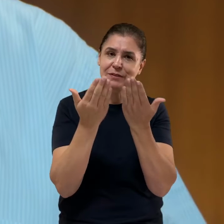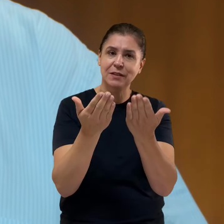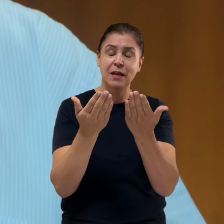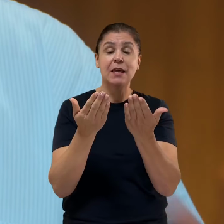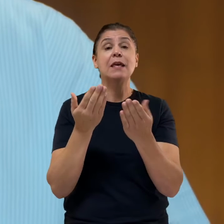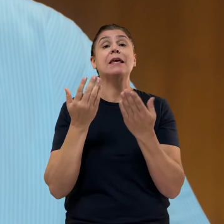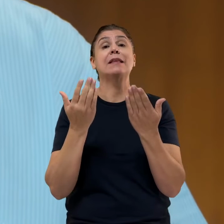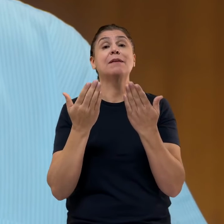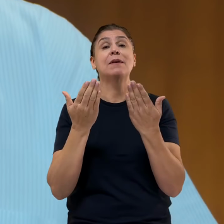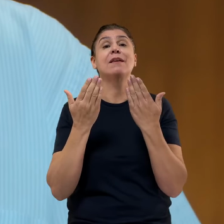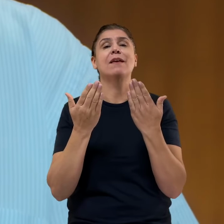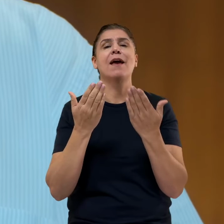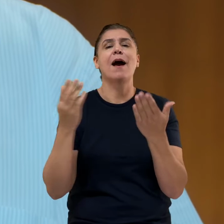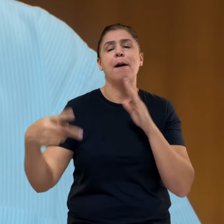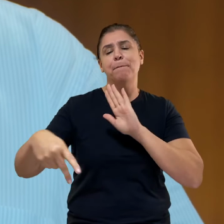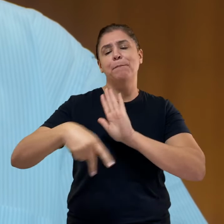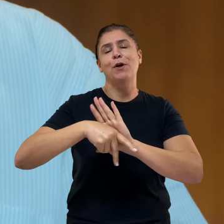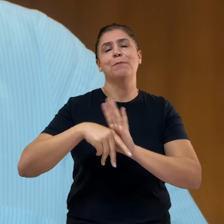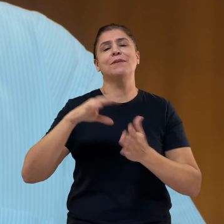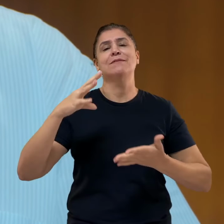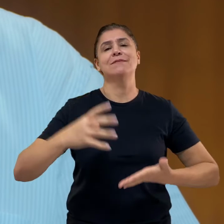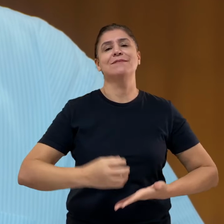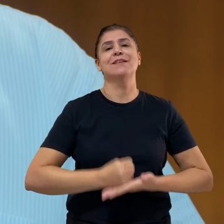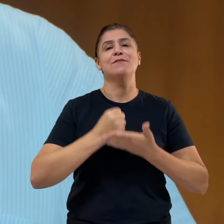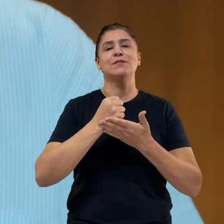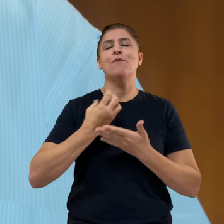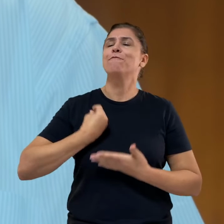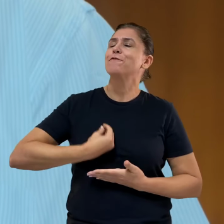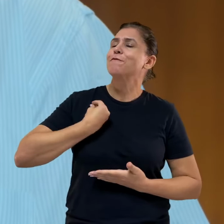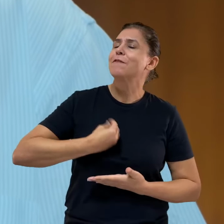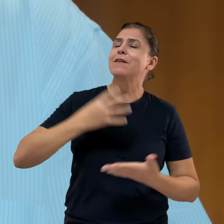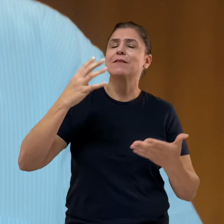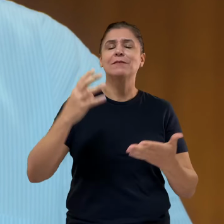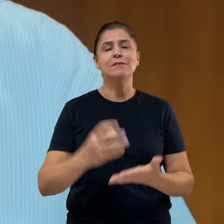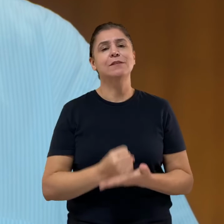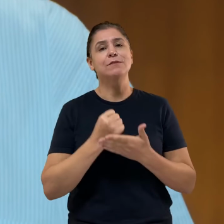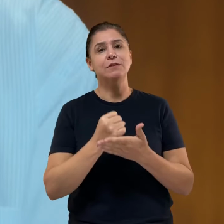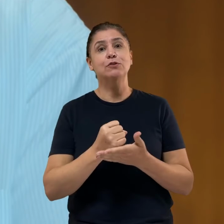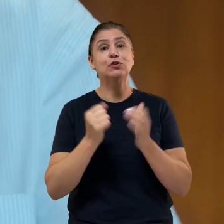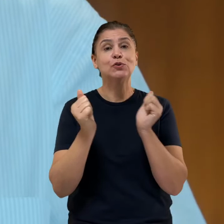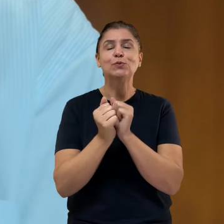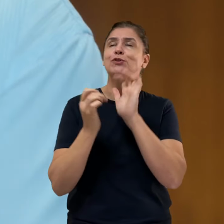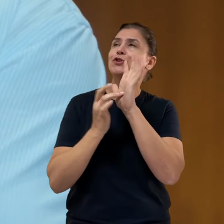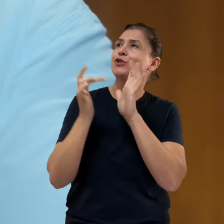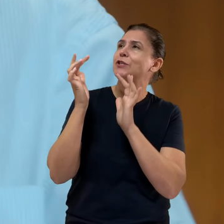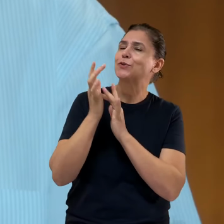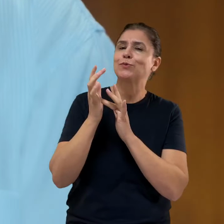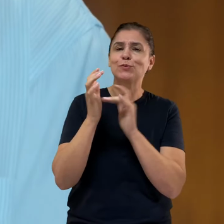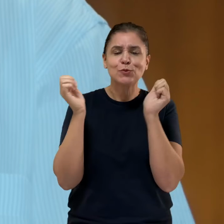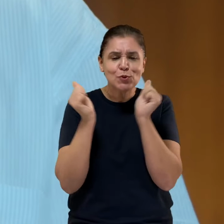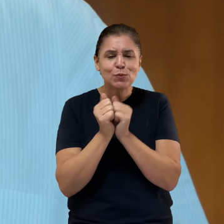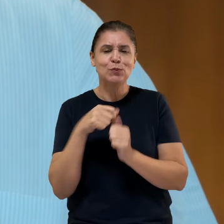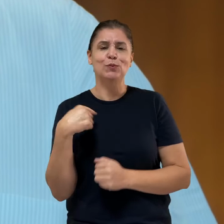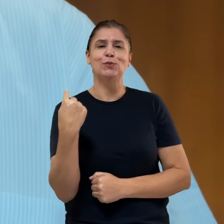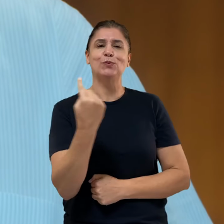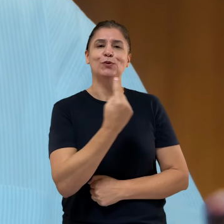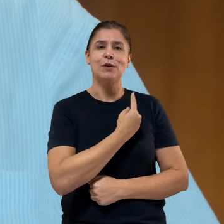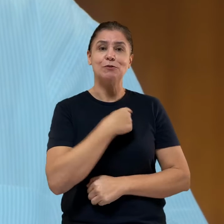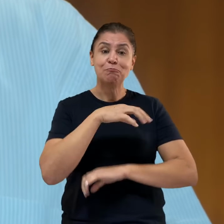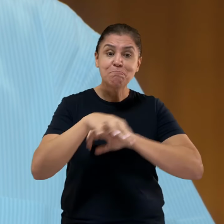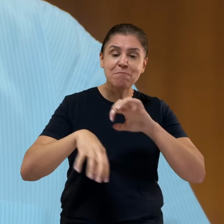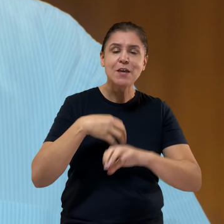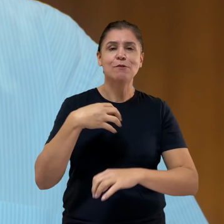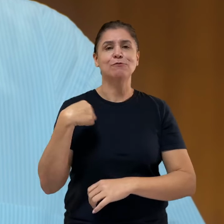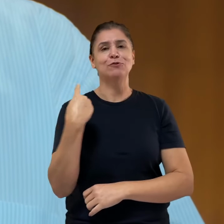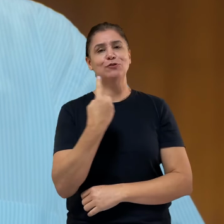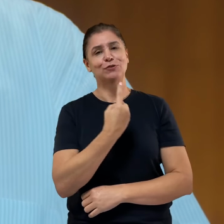que também busca a própria salvação, que busca viver a salvação. Esse Jesus Cristo que está no meio de nós, que